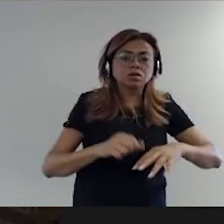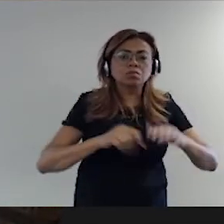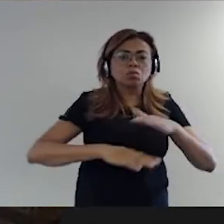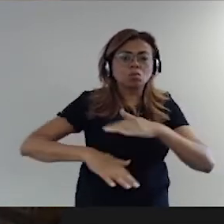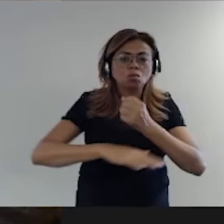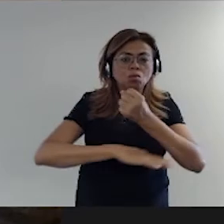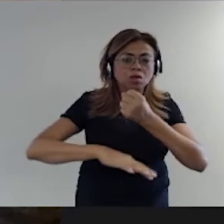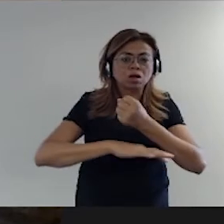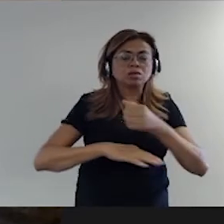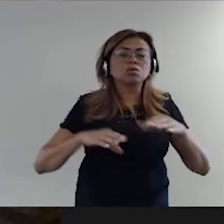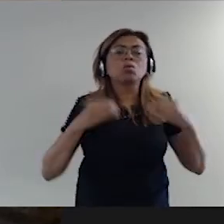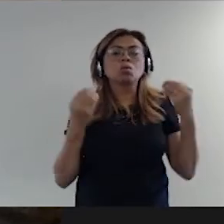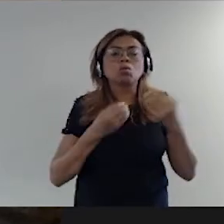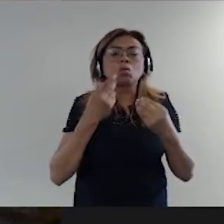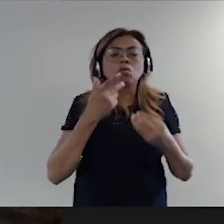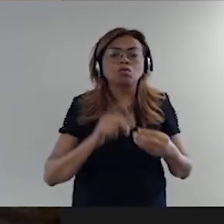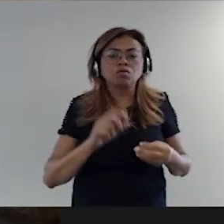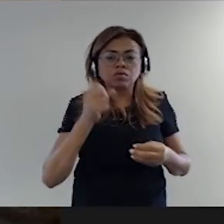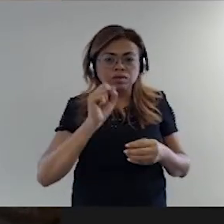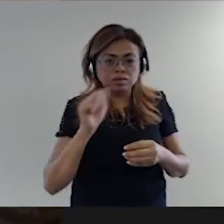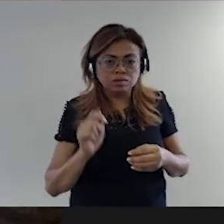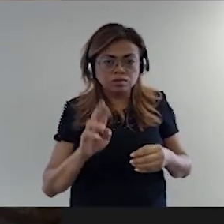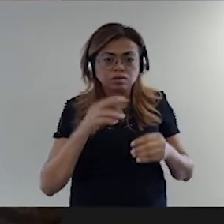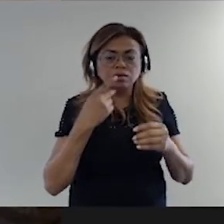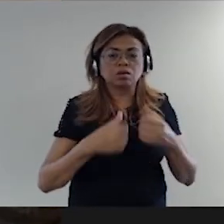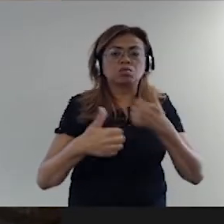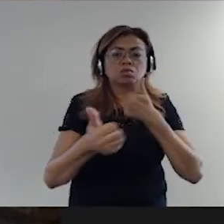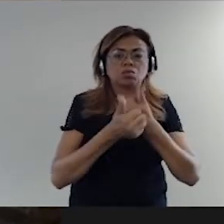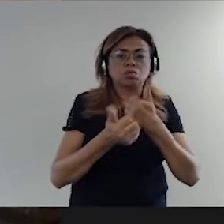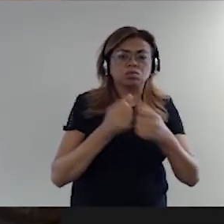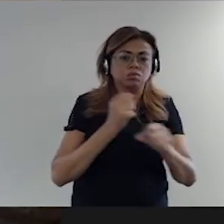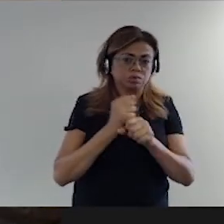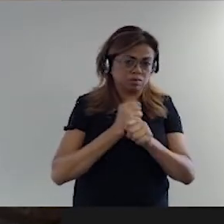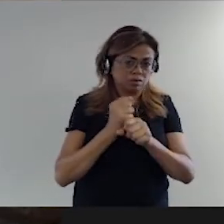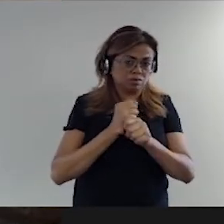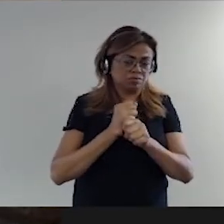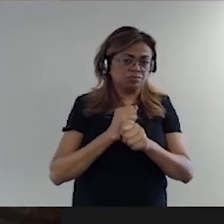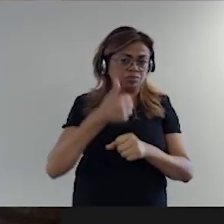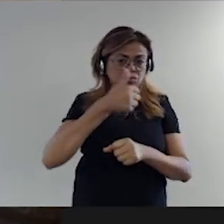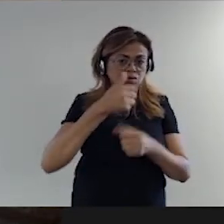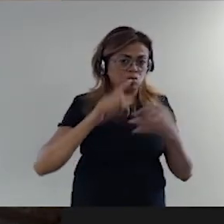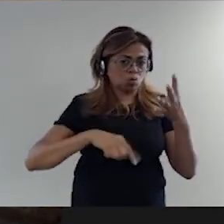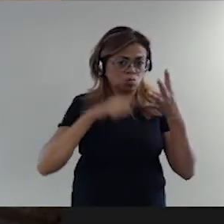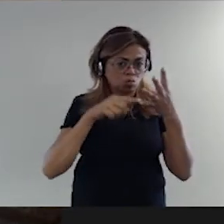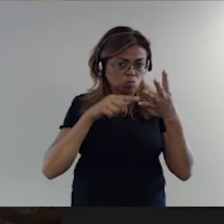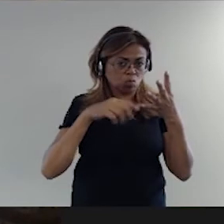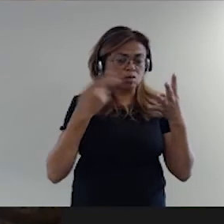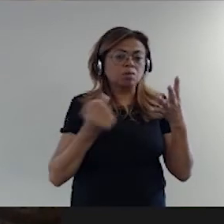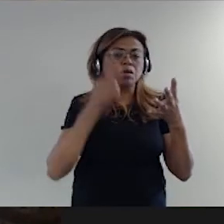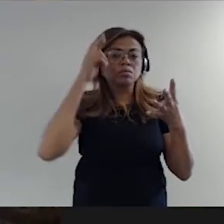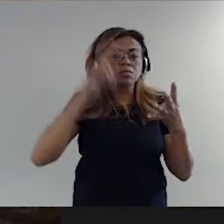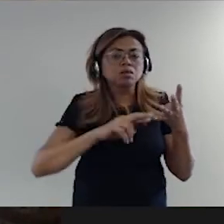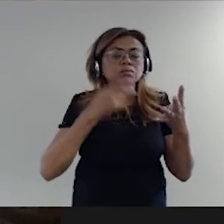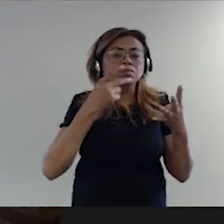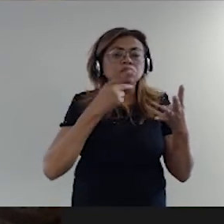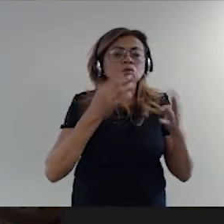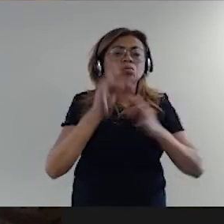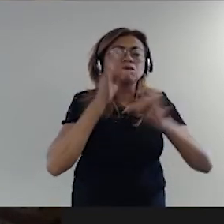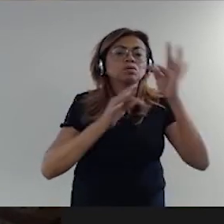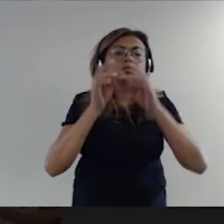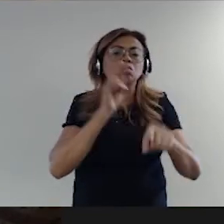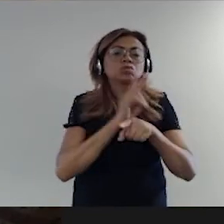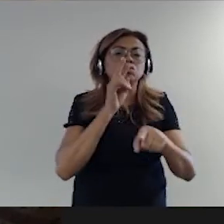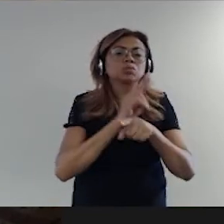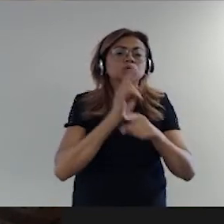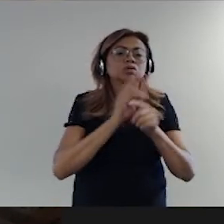muito radicais no nosso país nos próximos anos. Um quarto item diz respeito à tecnologia e proteção